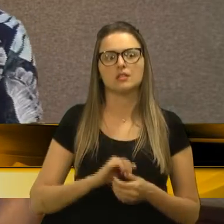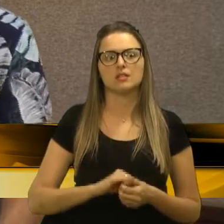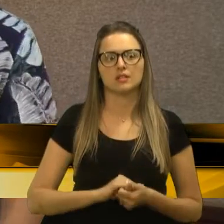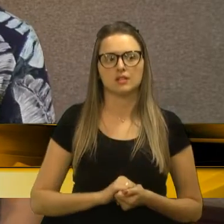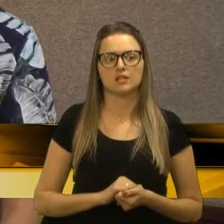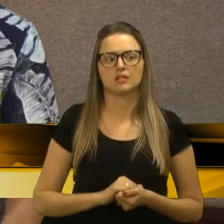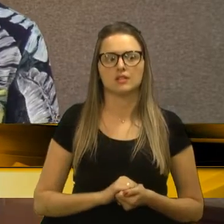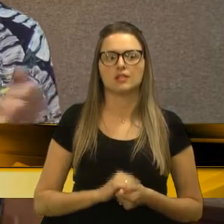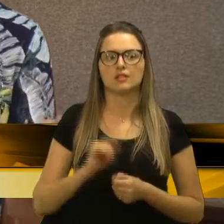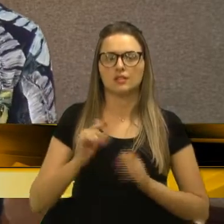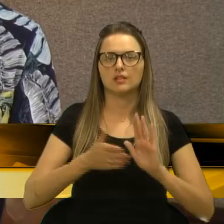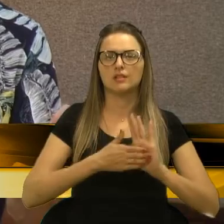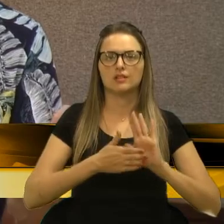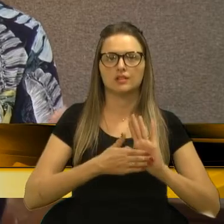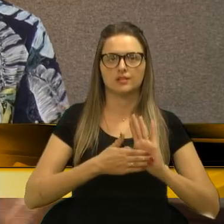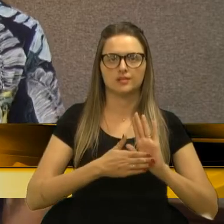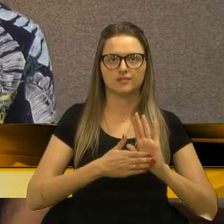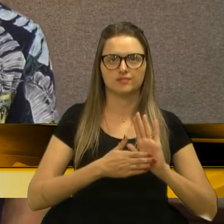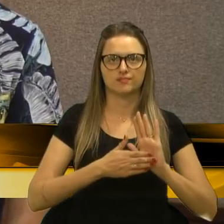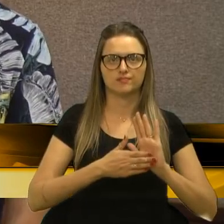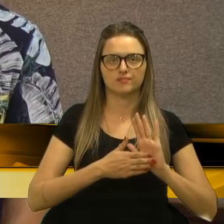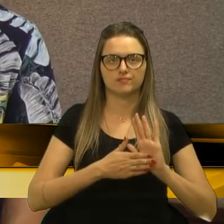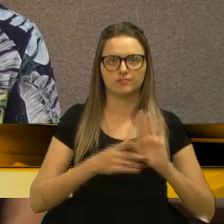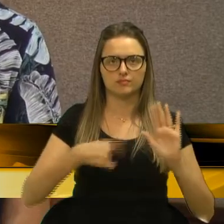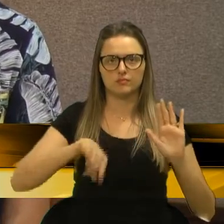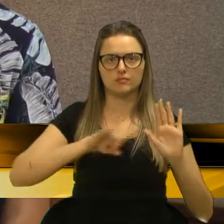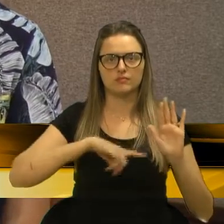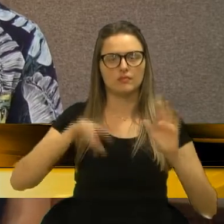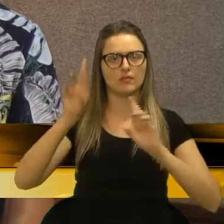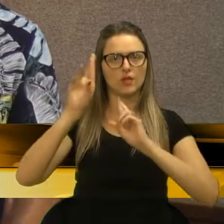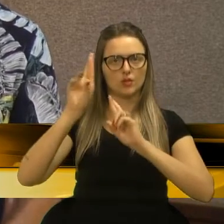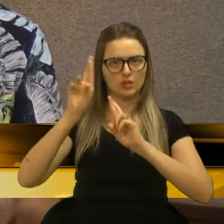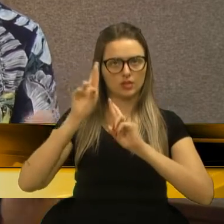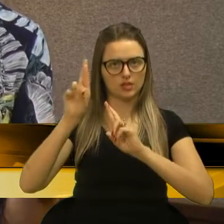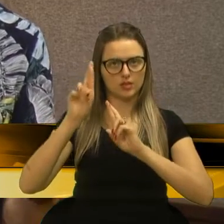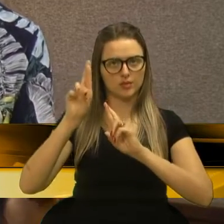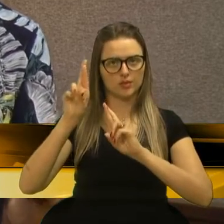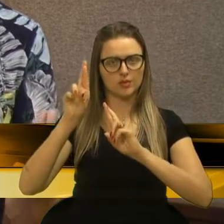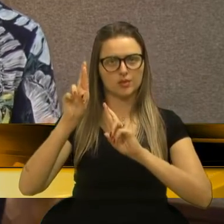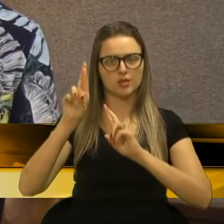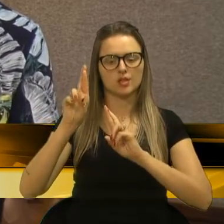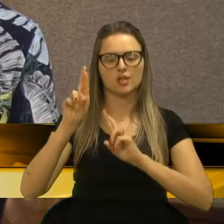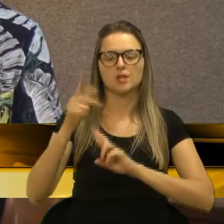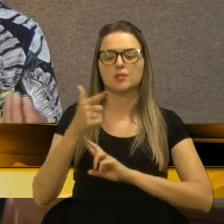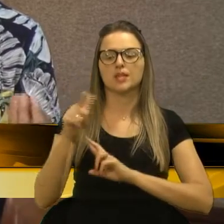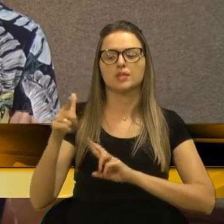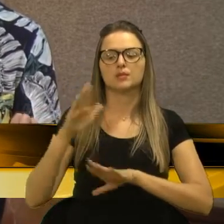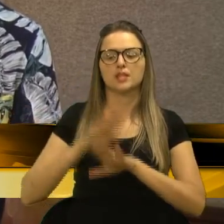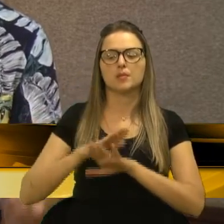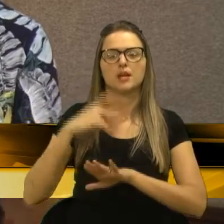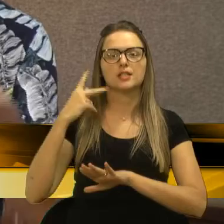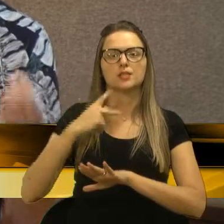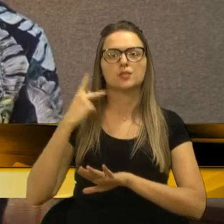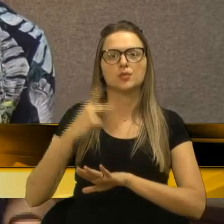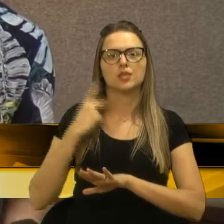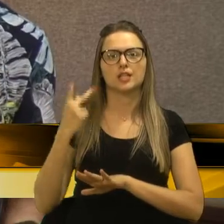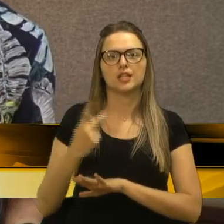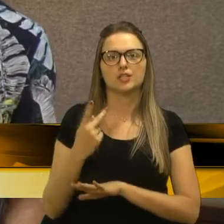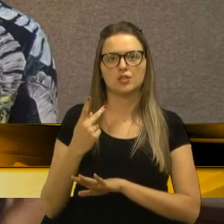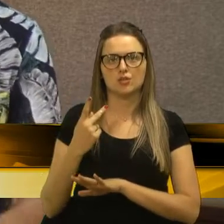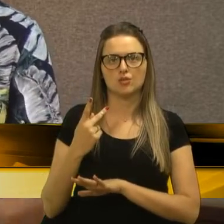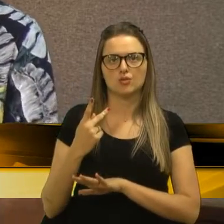nessa pauta aí e esperar que não venham mais políticos caindo de paraquedas aqui